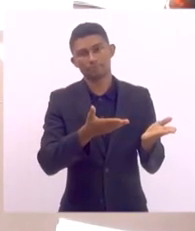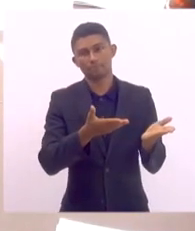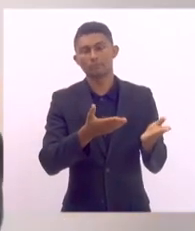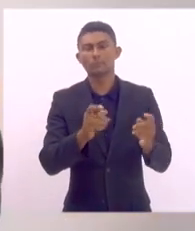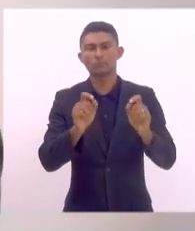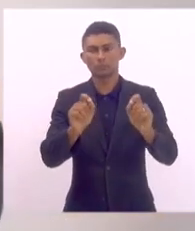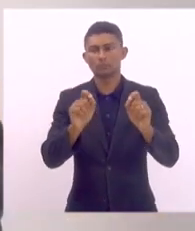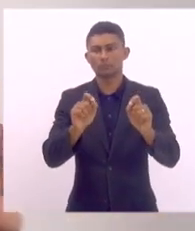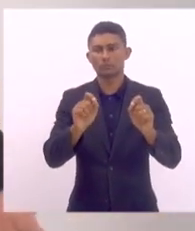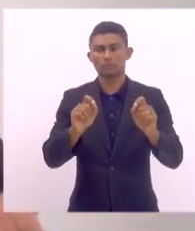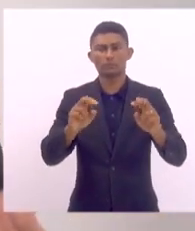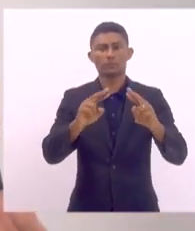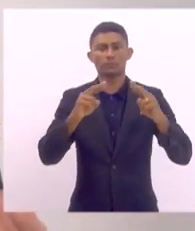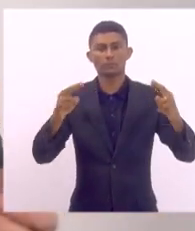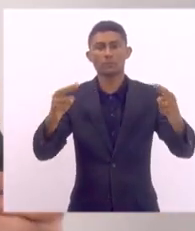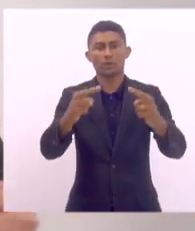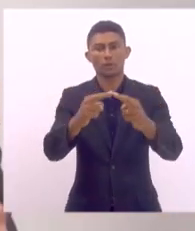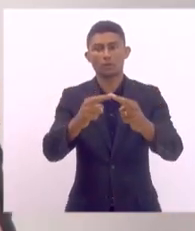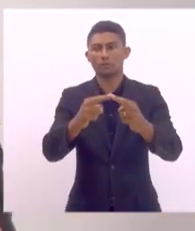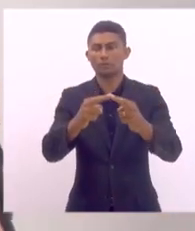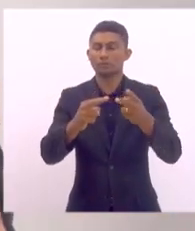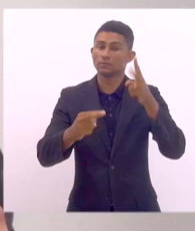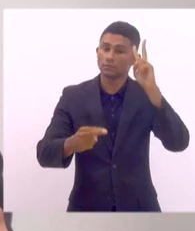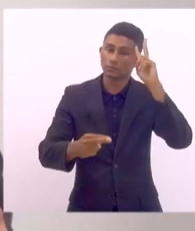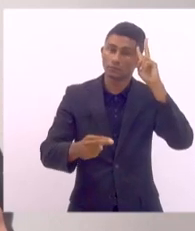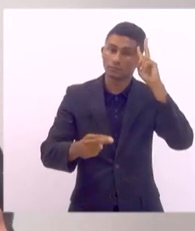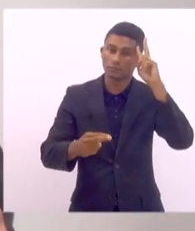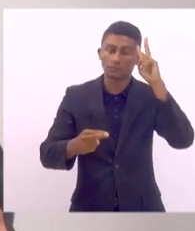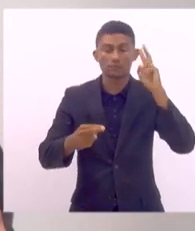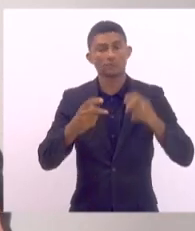vedando fazer audiência, segunda e sexta-feira, por exemplo.